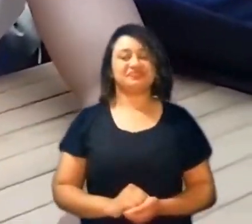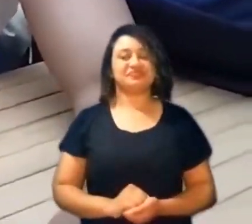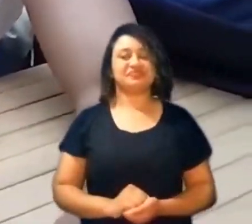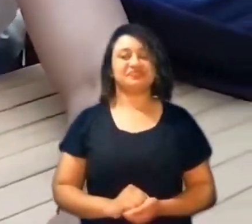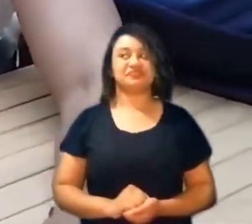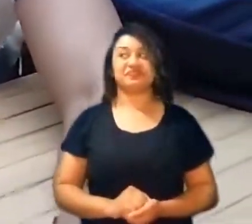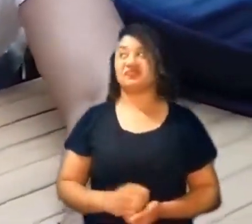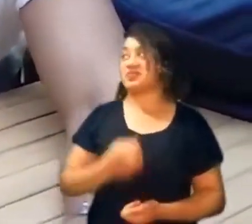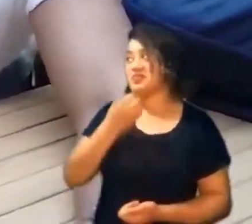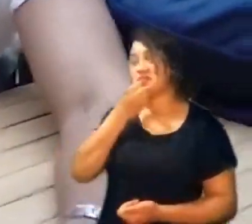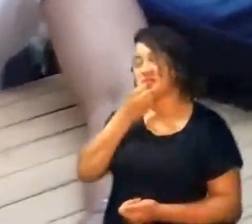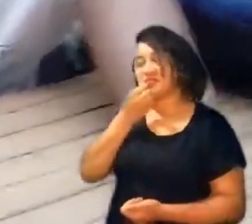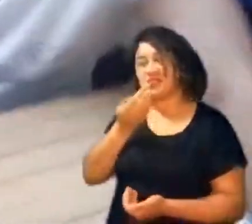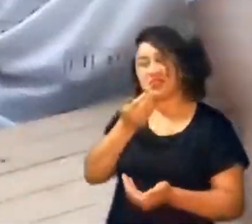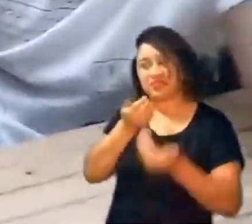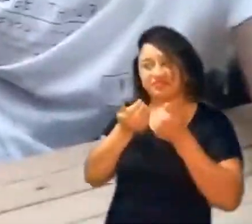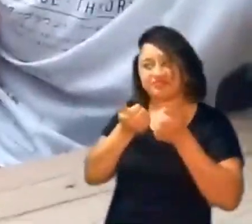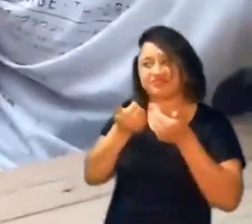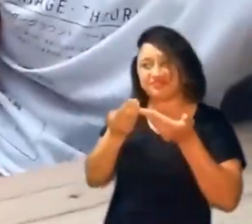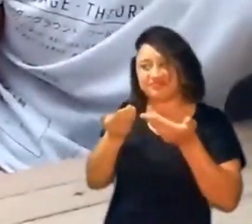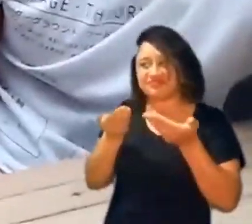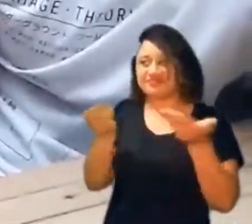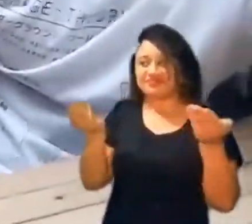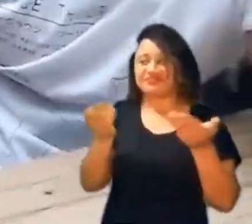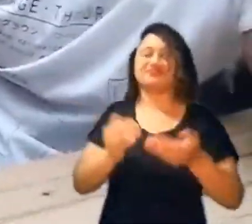Bom apetite. Nossa Maria.